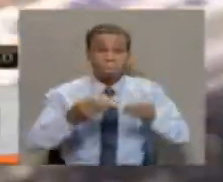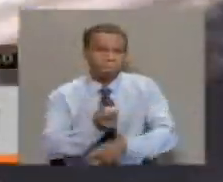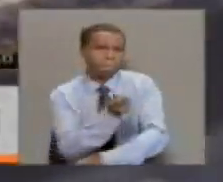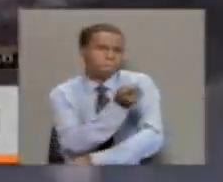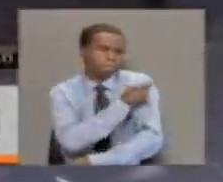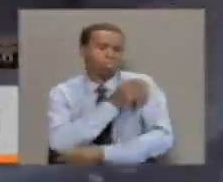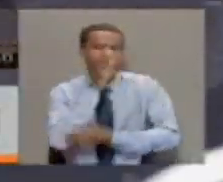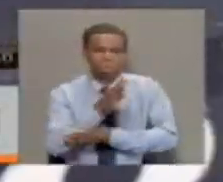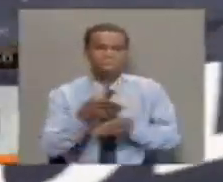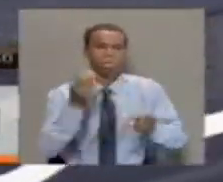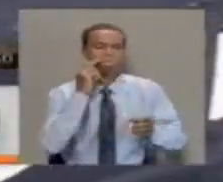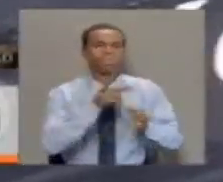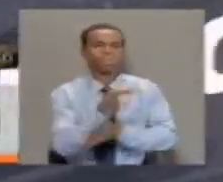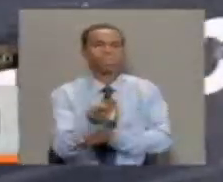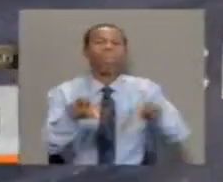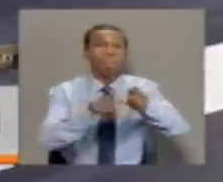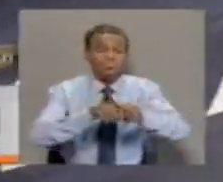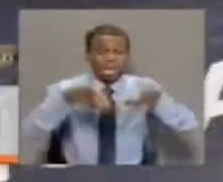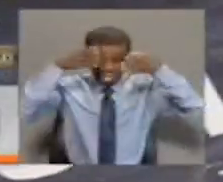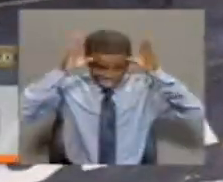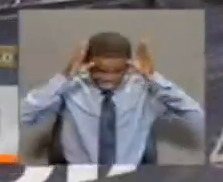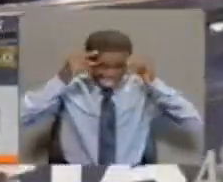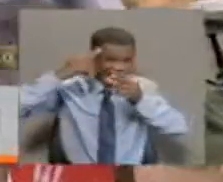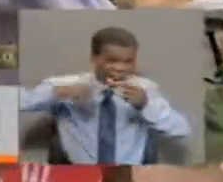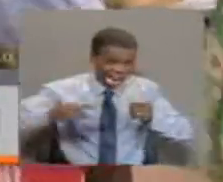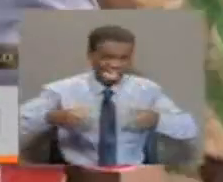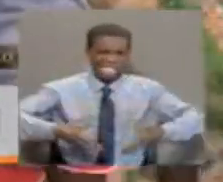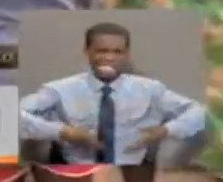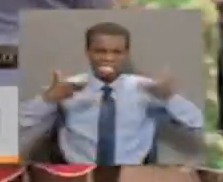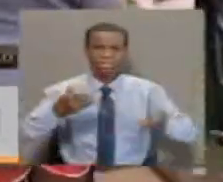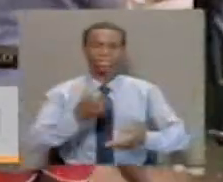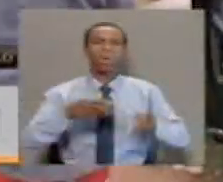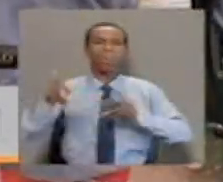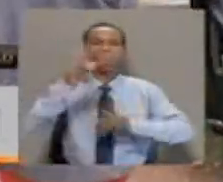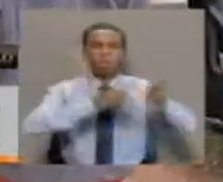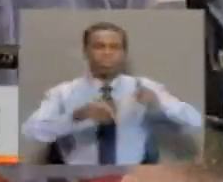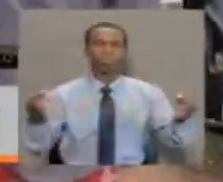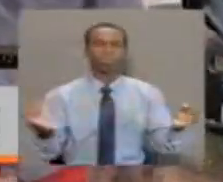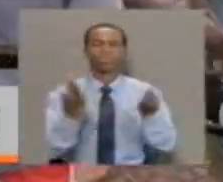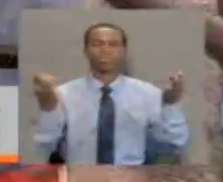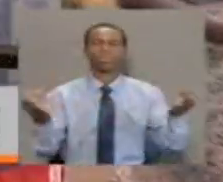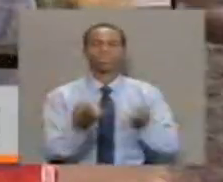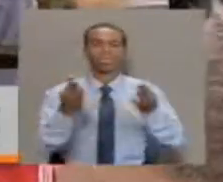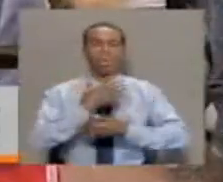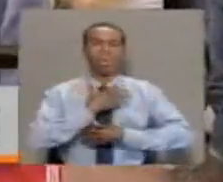Pela morte do cão, tido como assassino em Bocuzau, a população festejou.